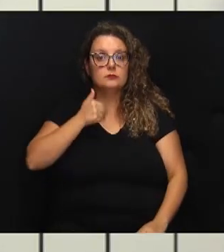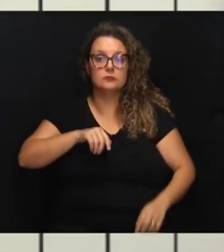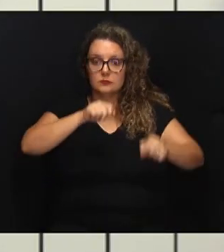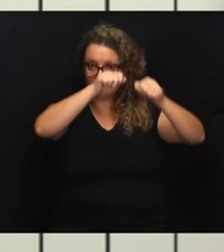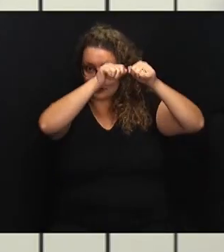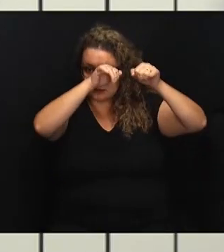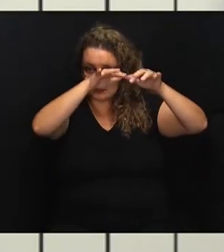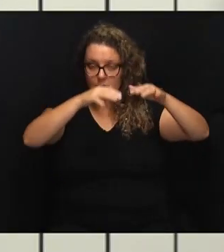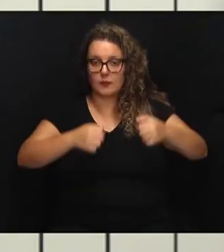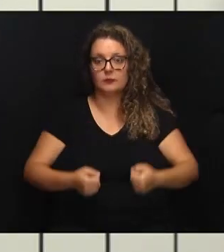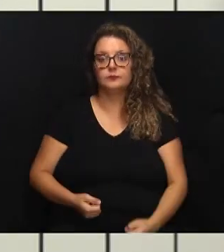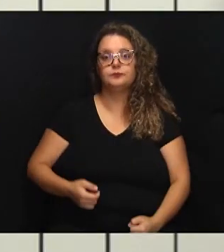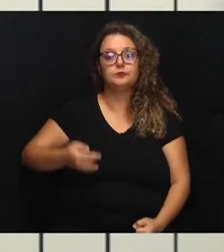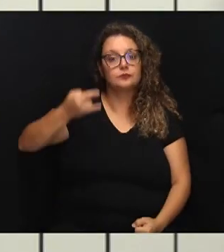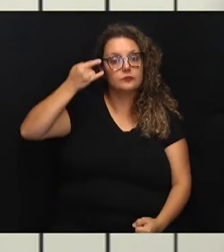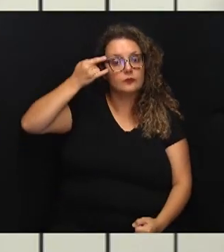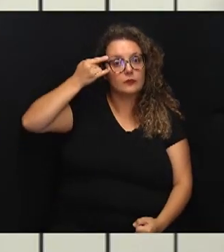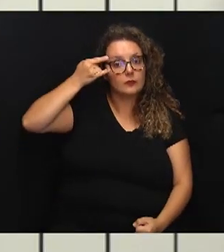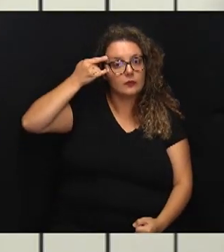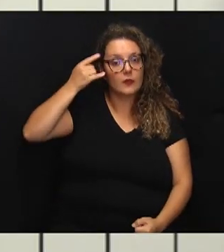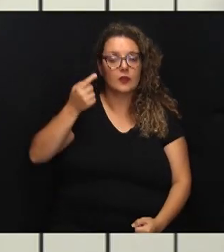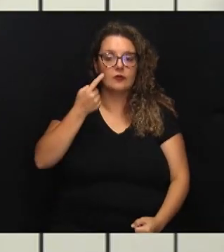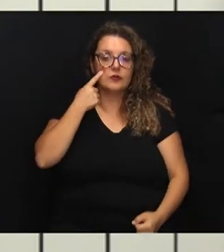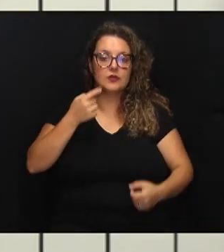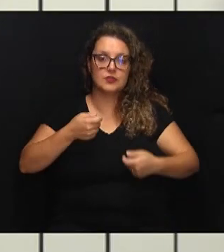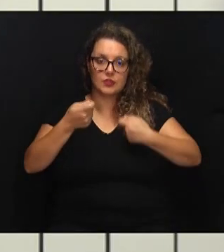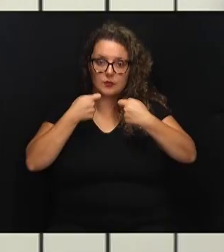e síndrome de Down. Veja na reportagem.